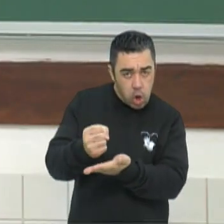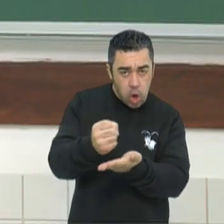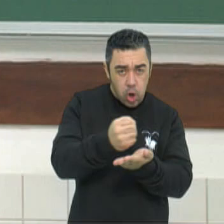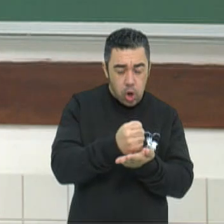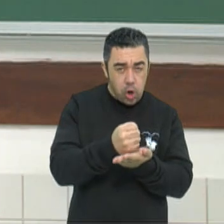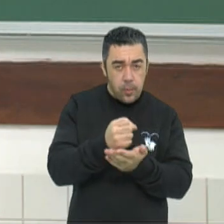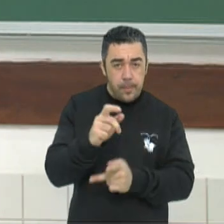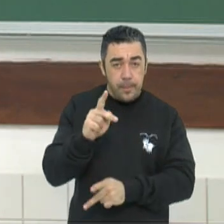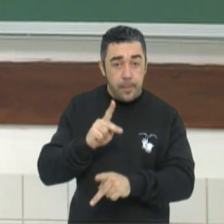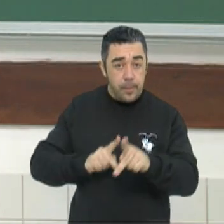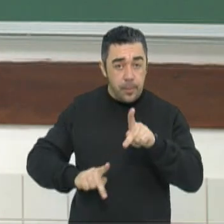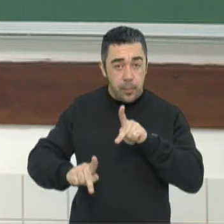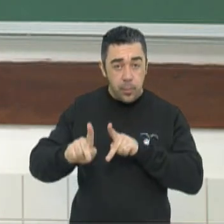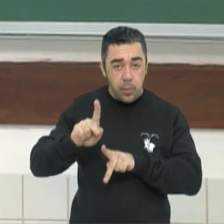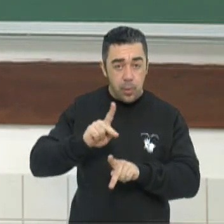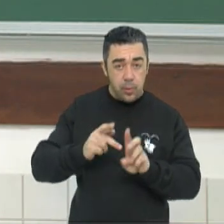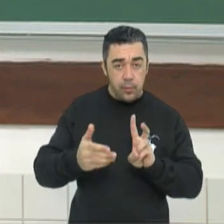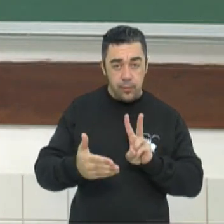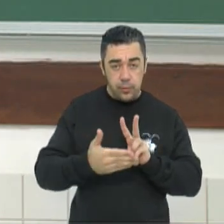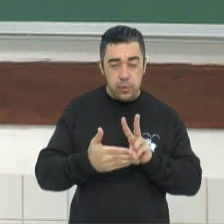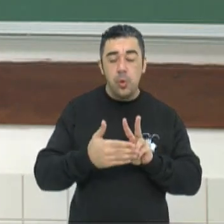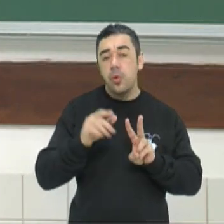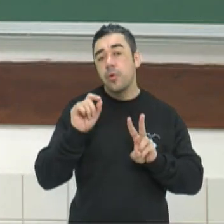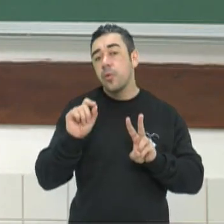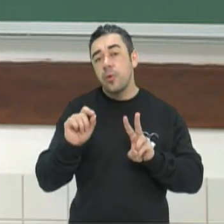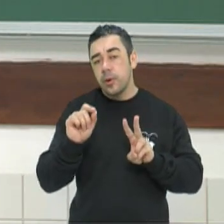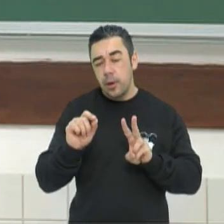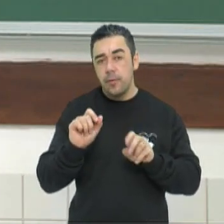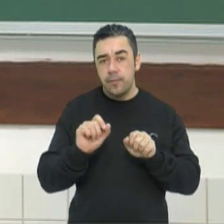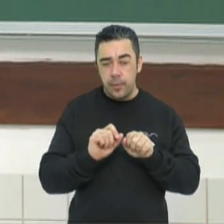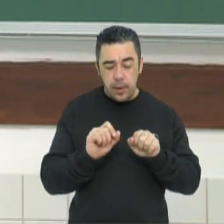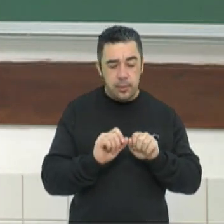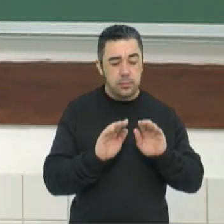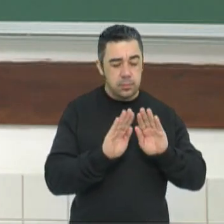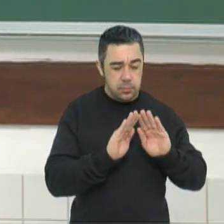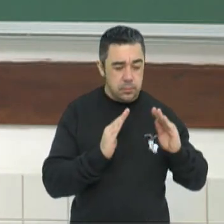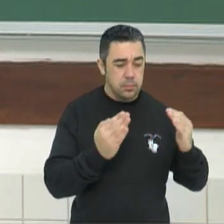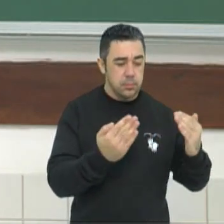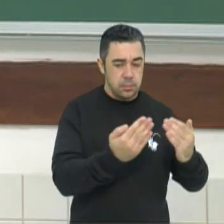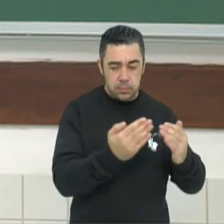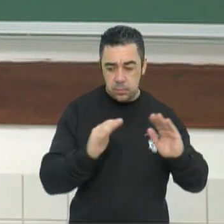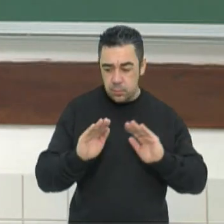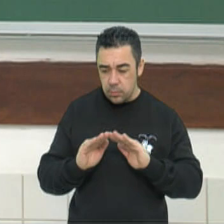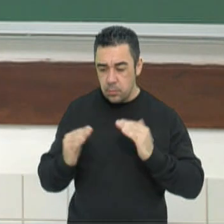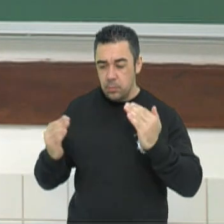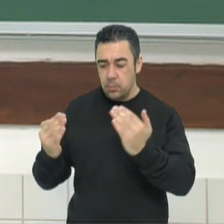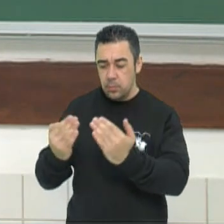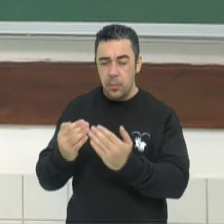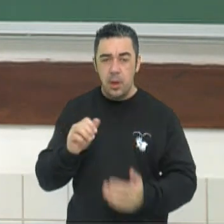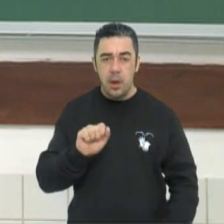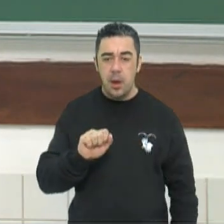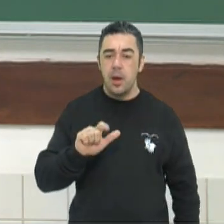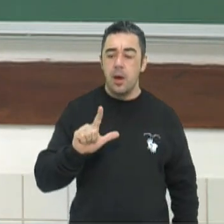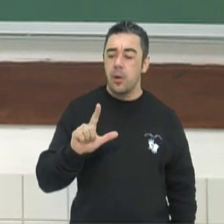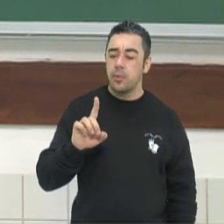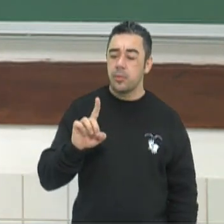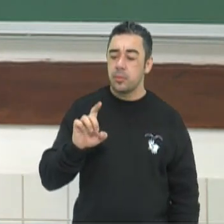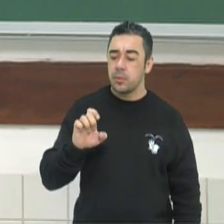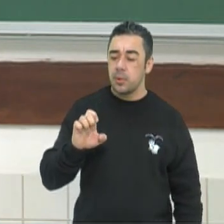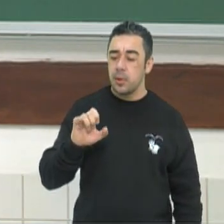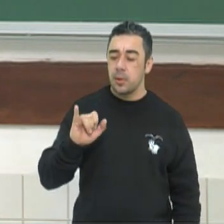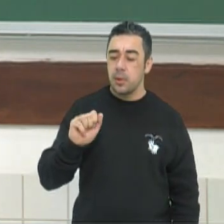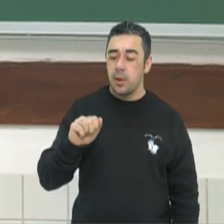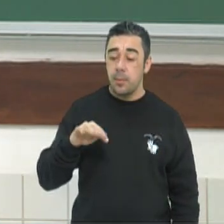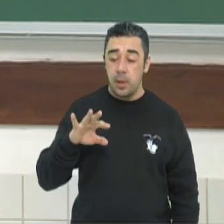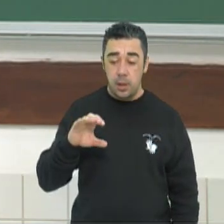delas foram os aldeamentos, nas quais os indígenas eles trabalhavam, eles eram catequizados. Lembra